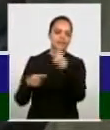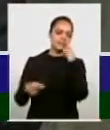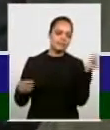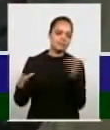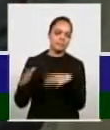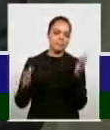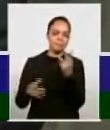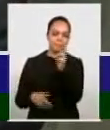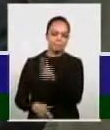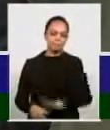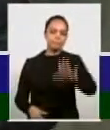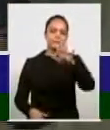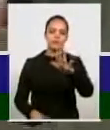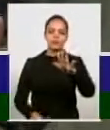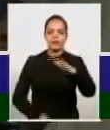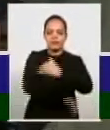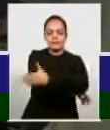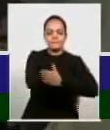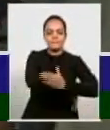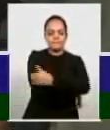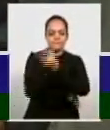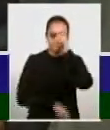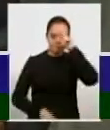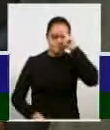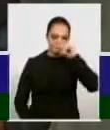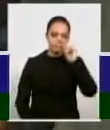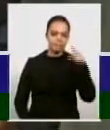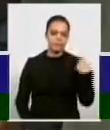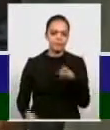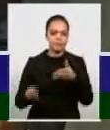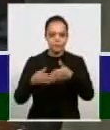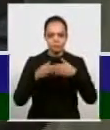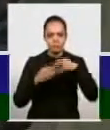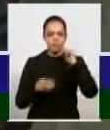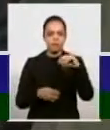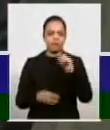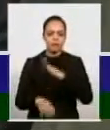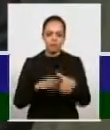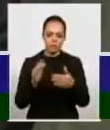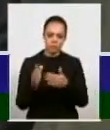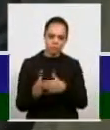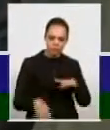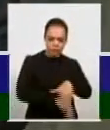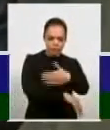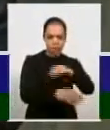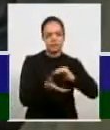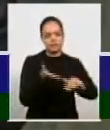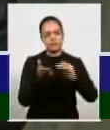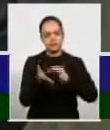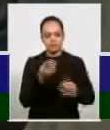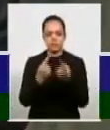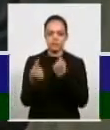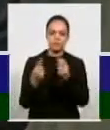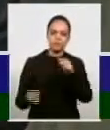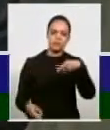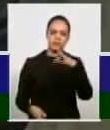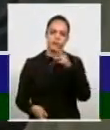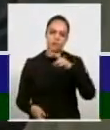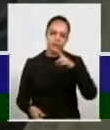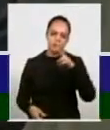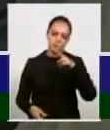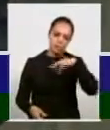naquela região, naquela esquina, lembrando que os nossos pedidos são para toda a extensão da Rua da Secretária, Avenida Antônio